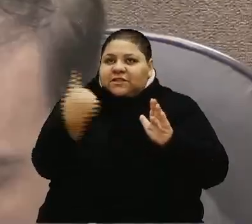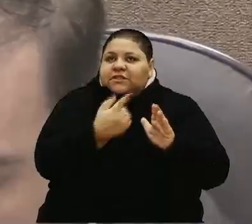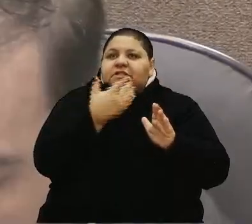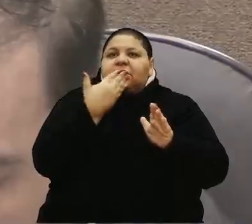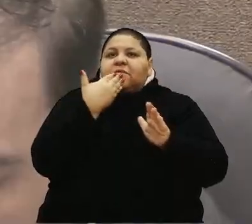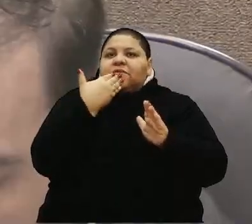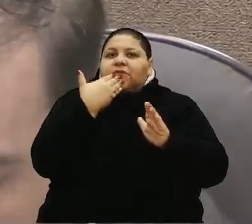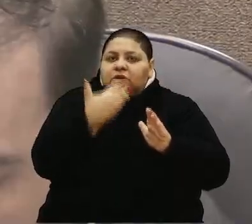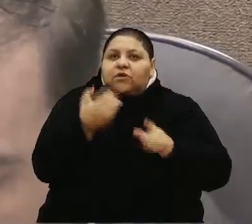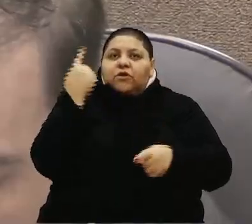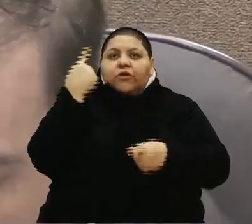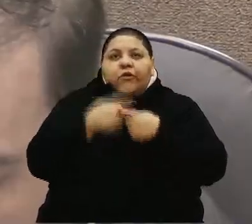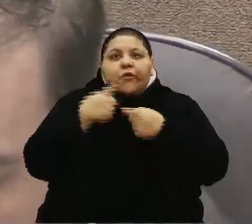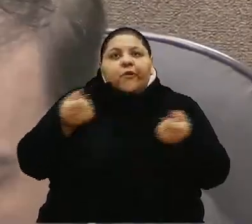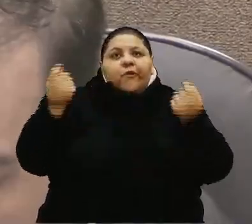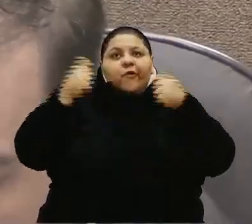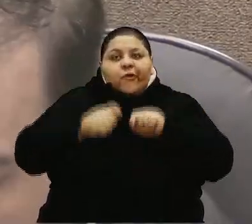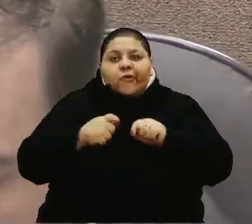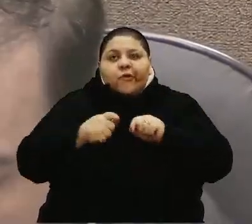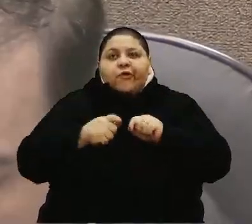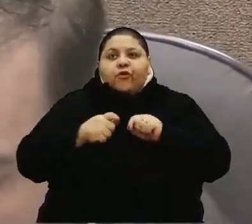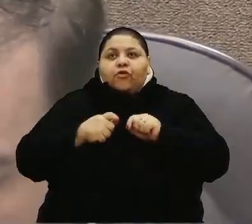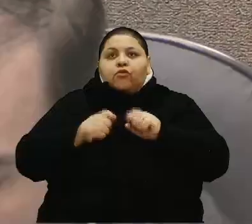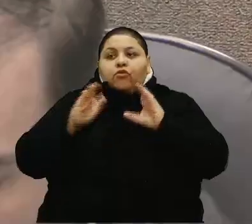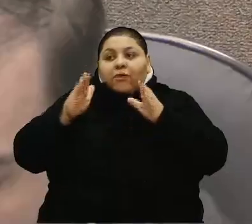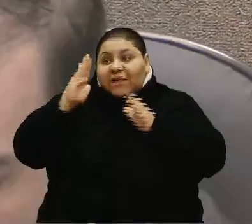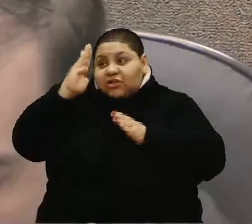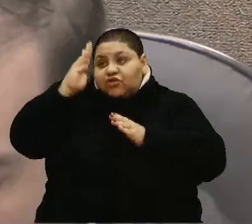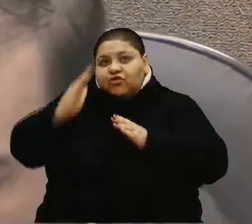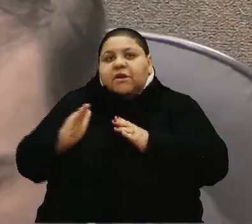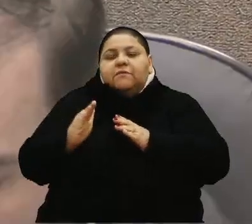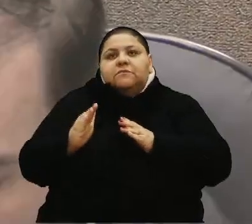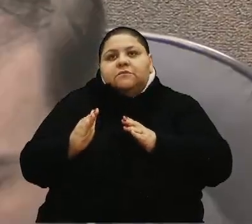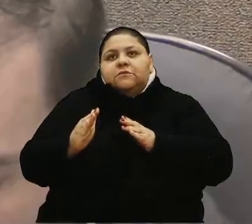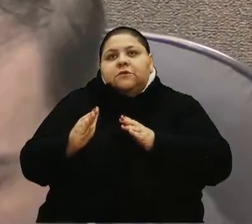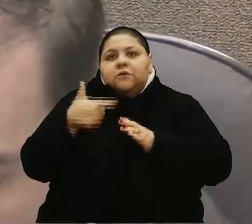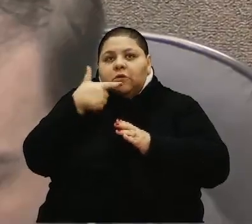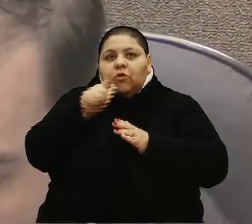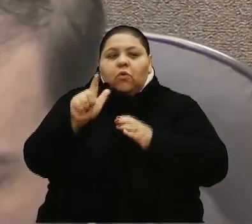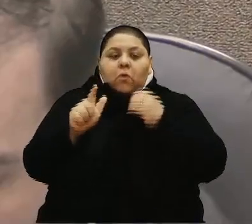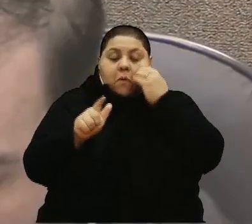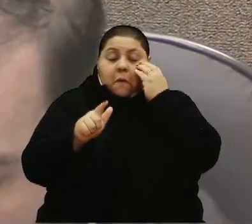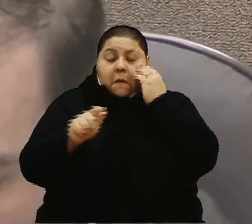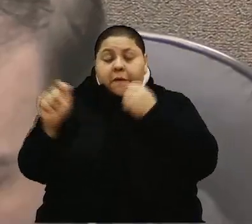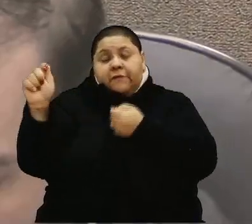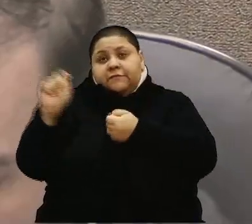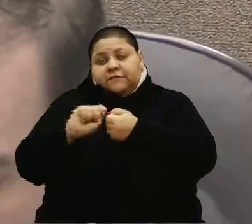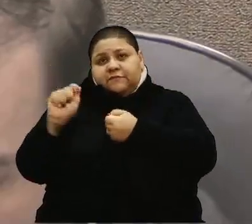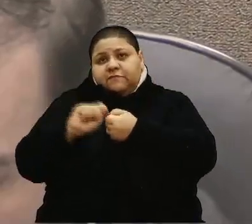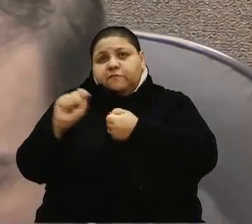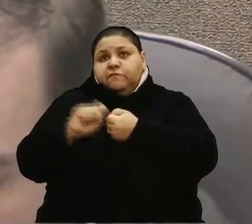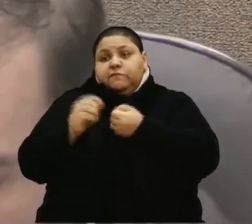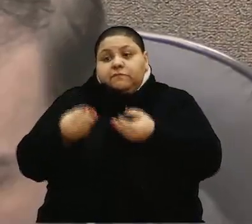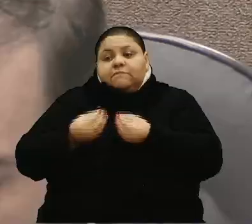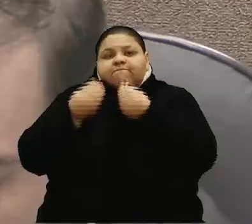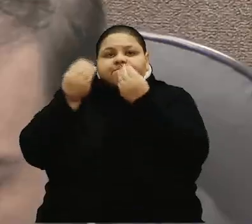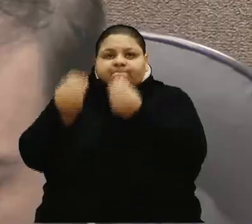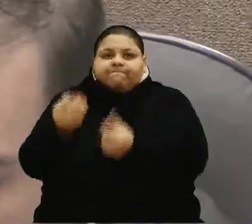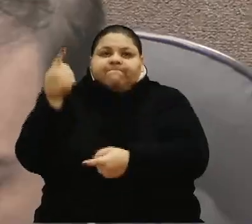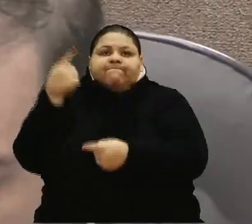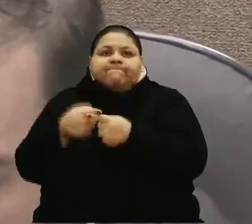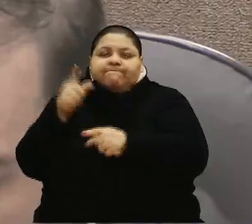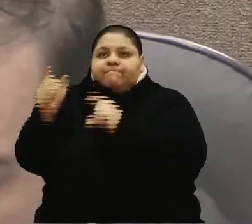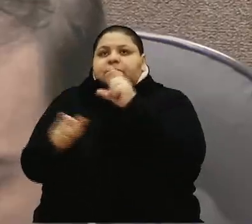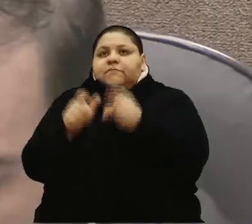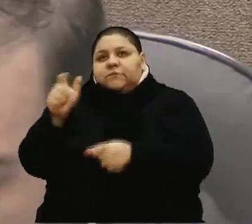isso porque a gente precisa de um canal direto, né, para conseguir fazer essas doações, porque senão as